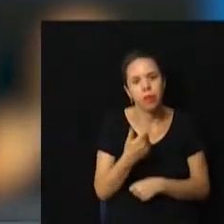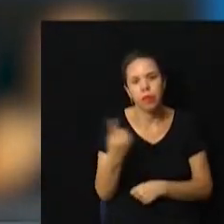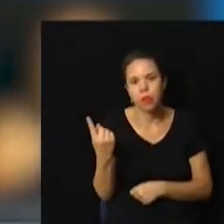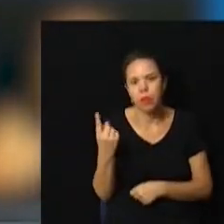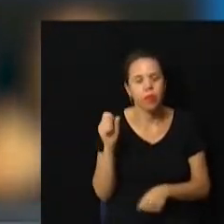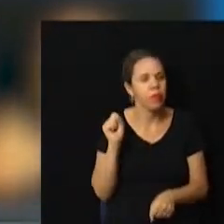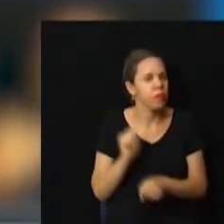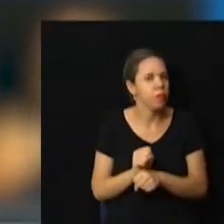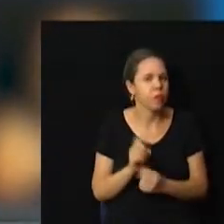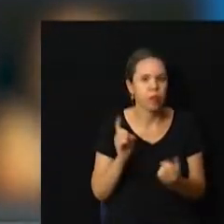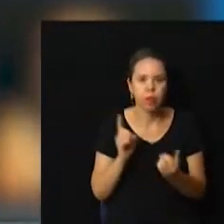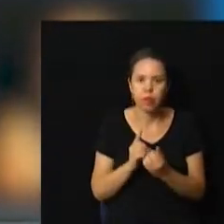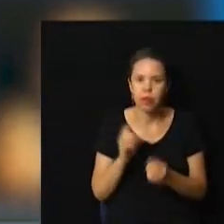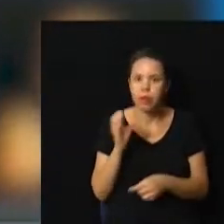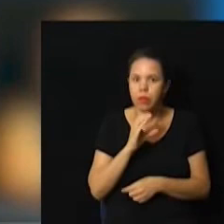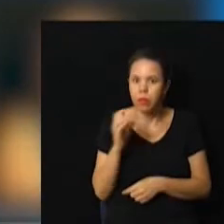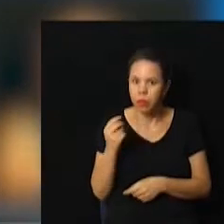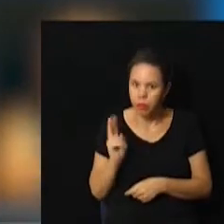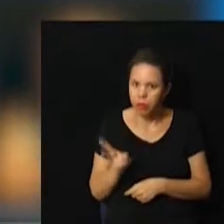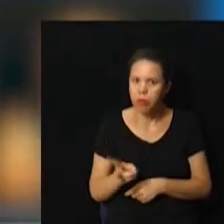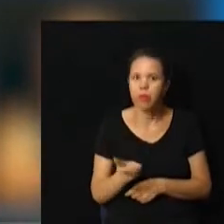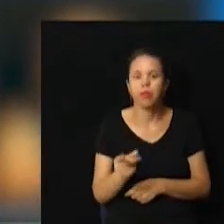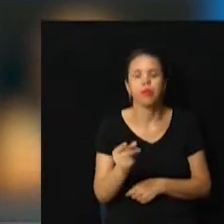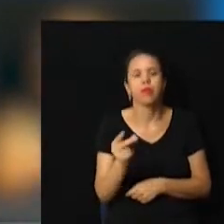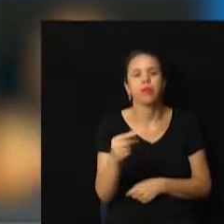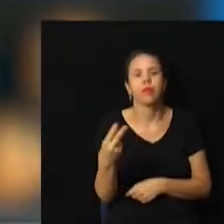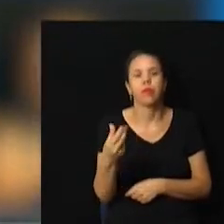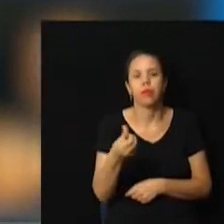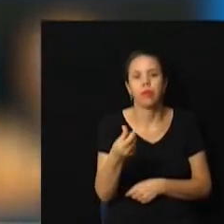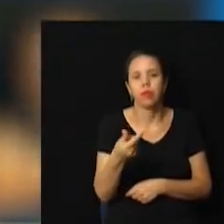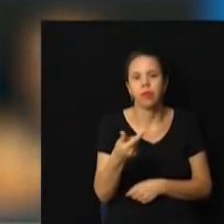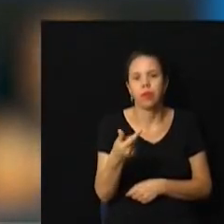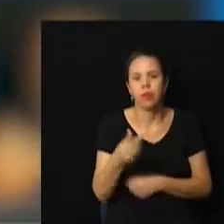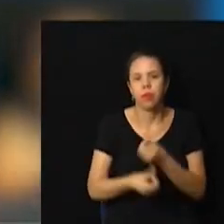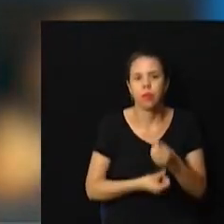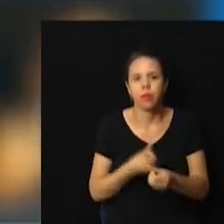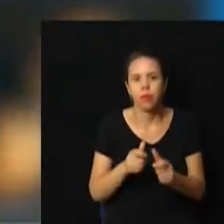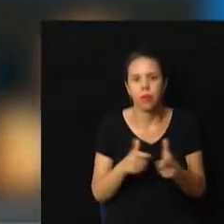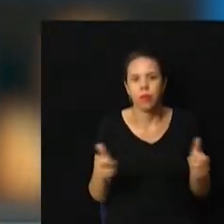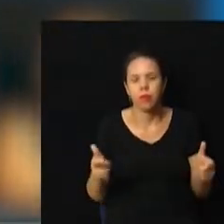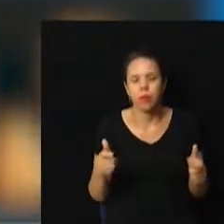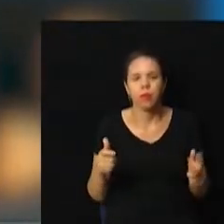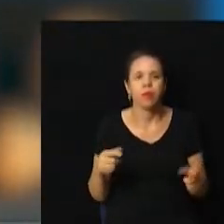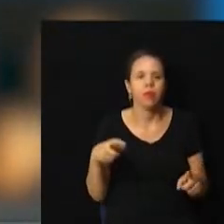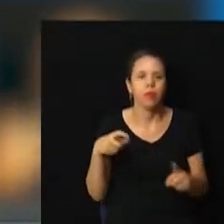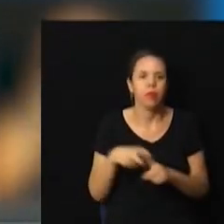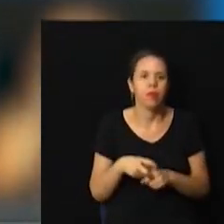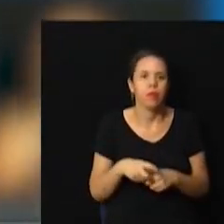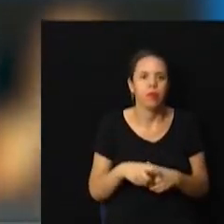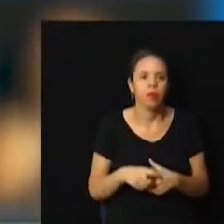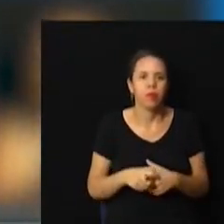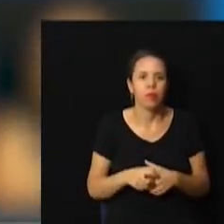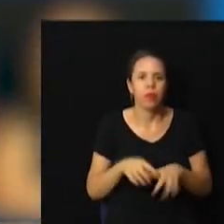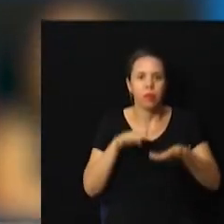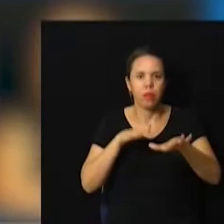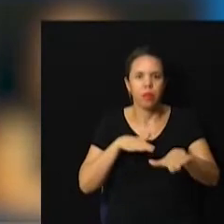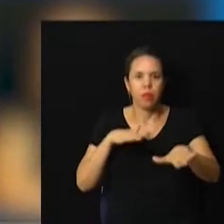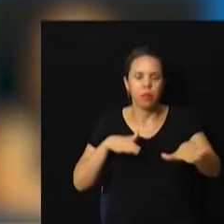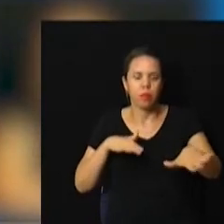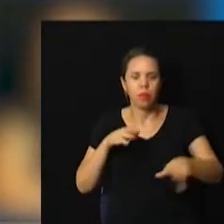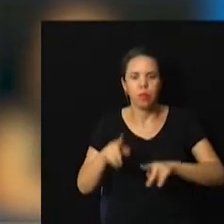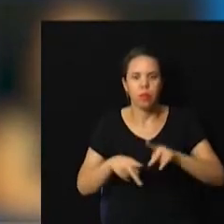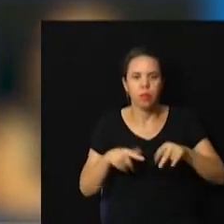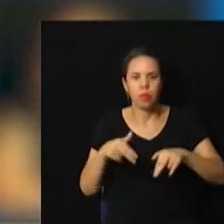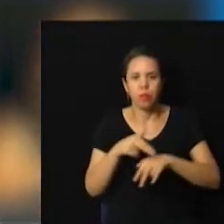ano de 21, nós não paramos de atender as emergências. No segundo semestre, voltou a aumentar o número de acidentes pela maior